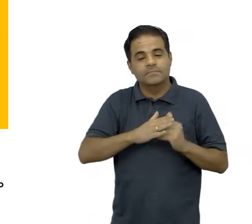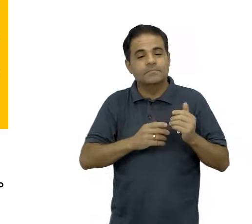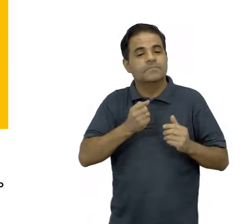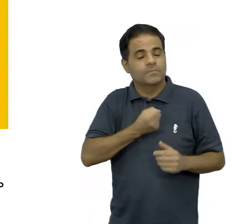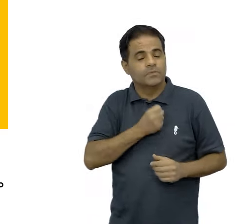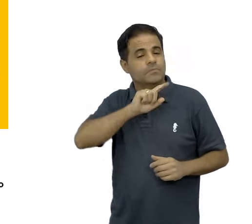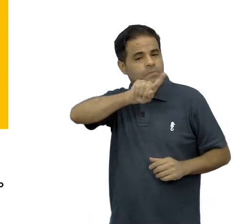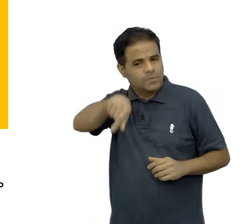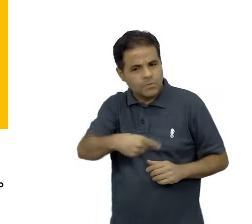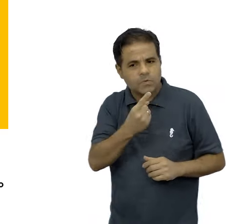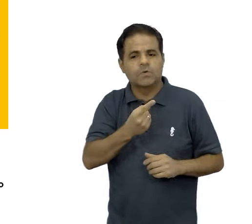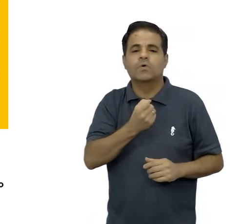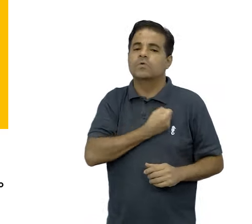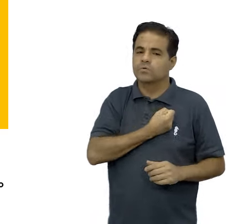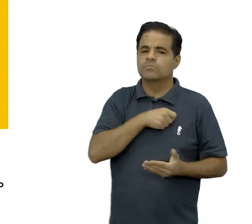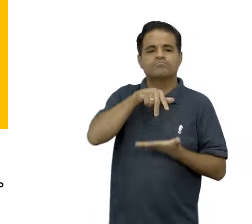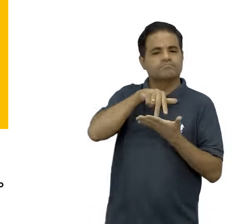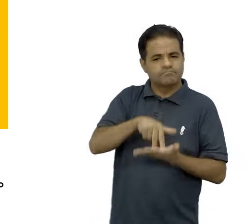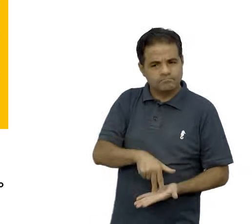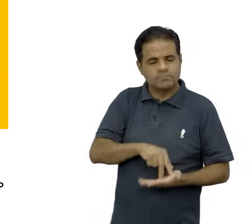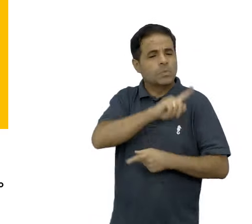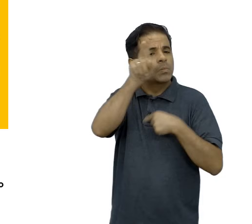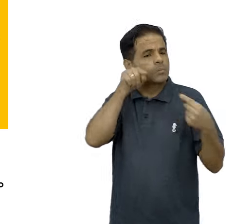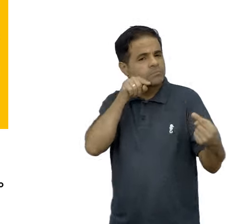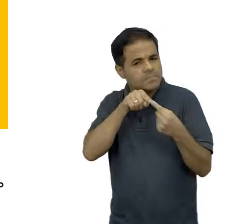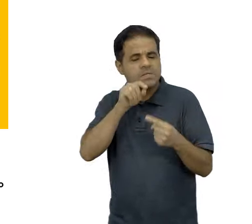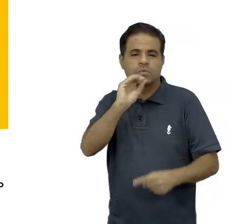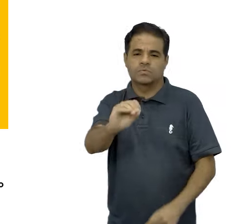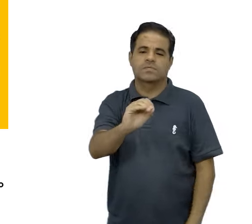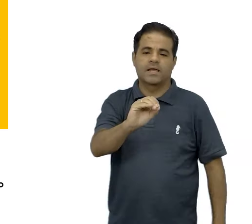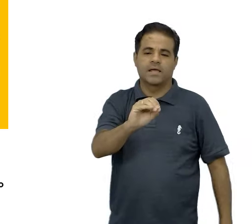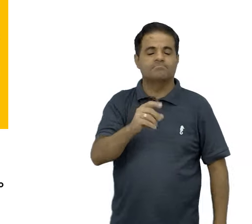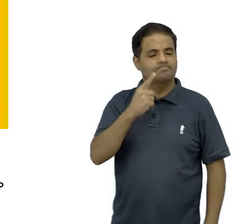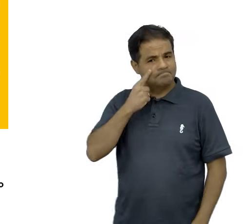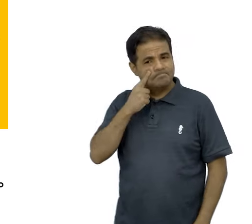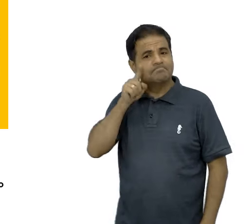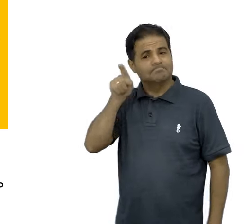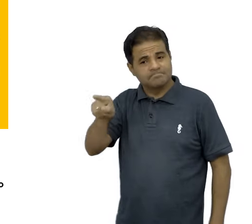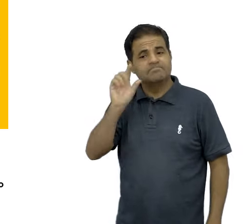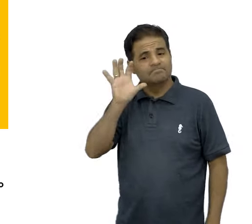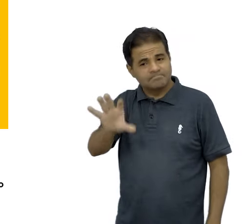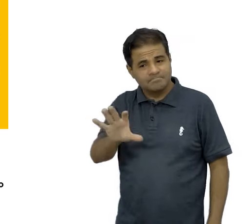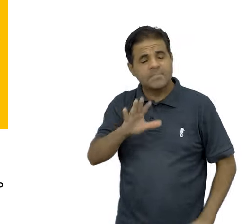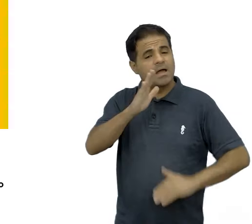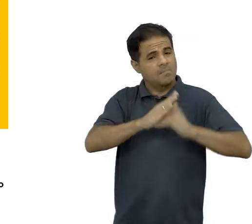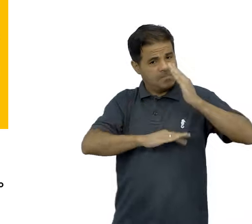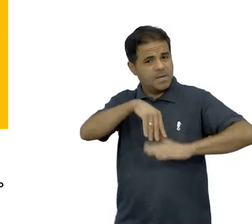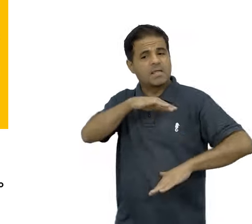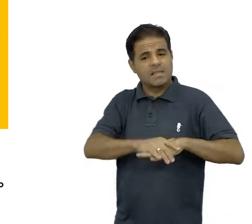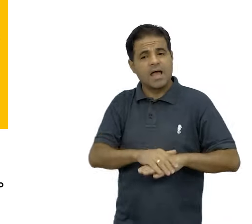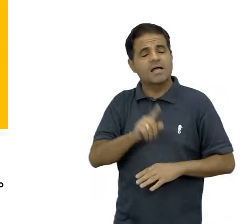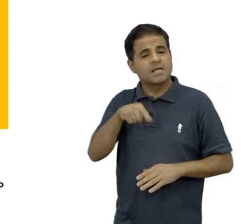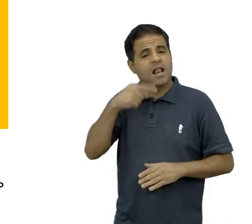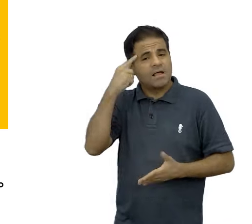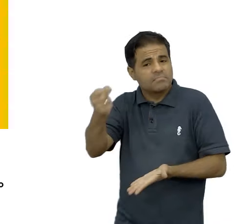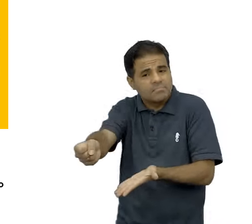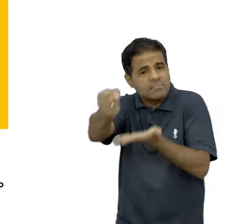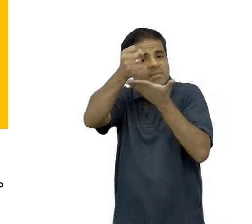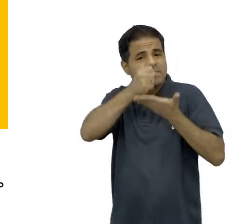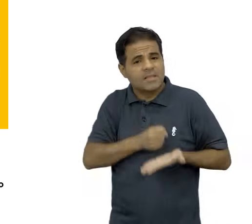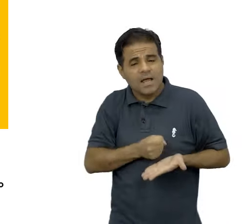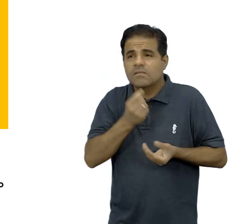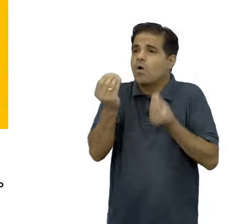decimal, né? O valor posicional e a função do zero. Então, vejam que a habilidade, ela trata